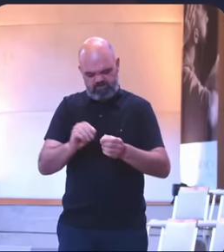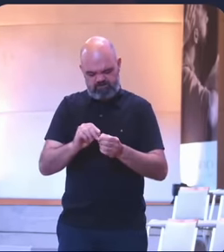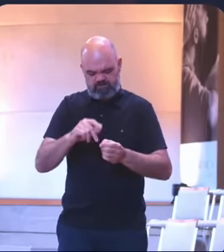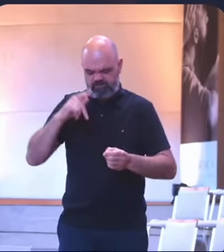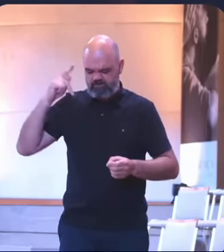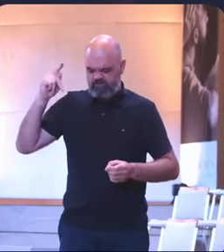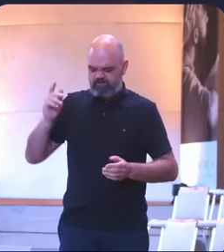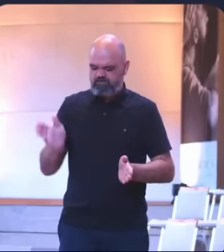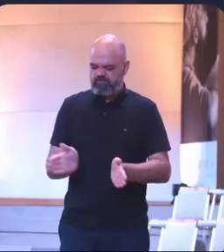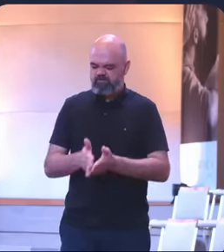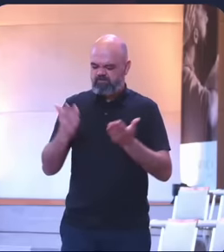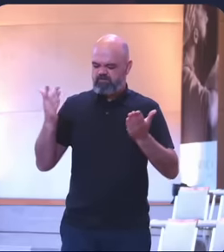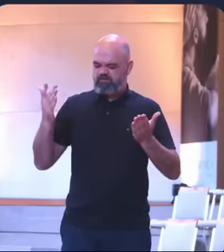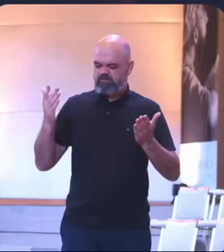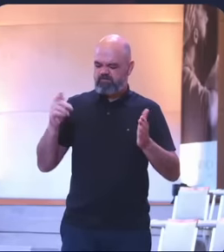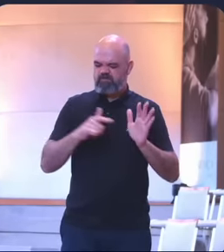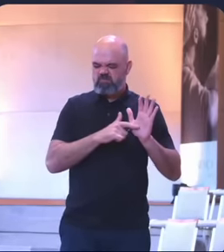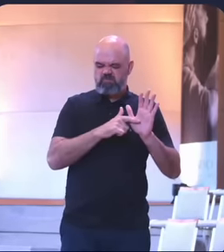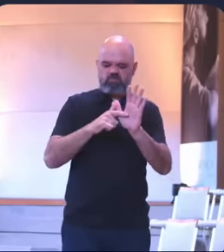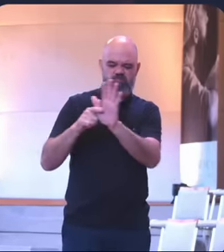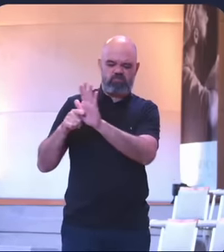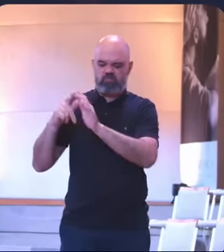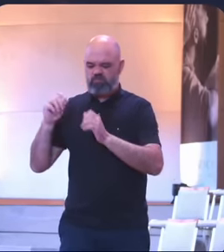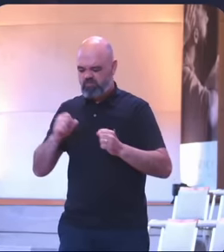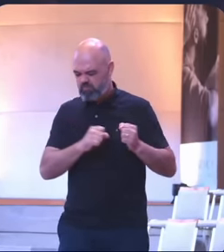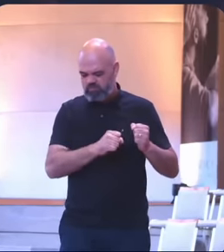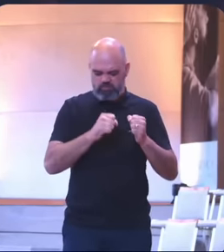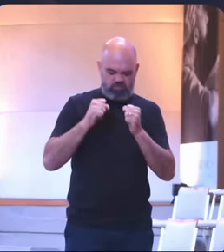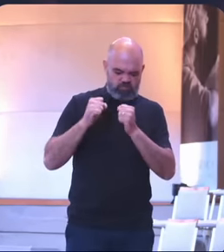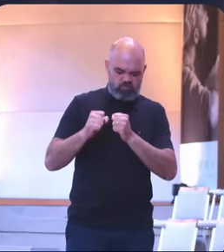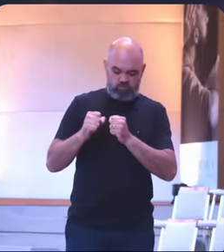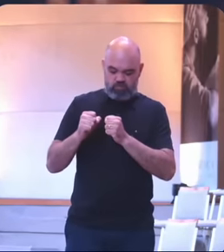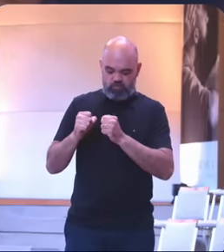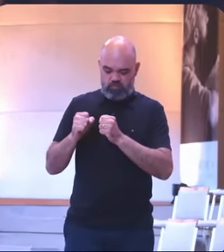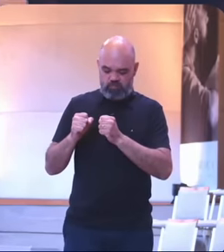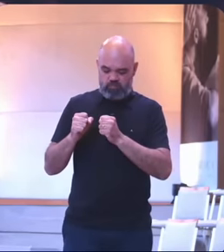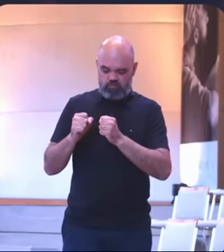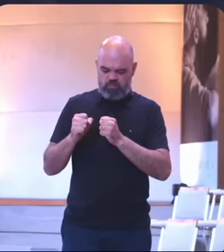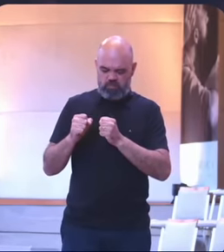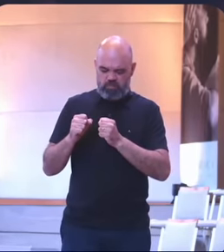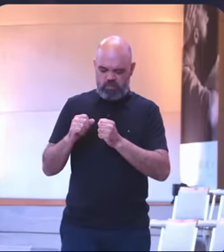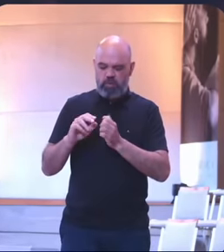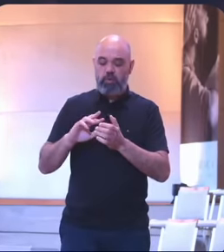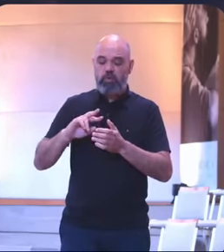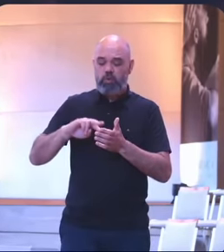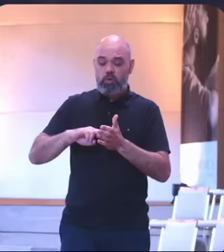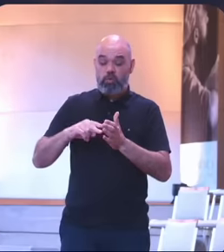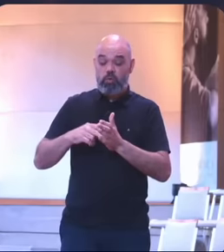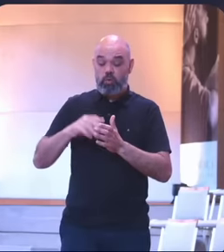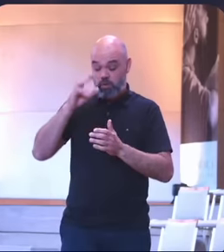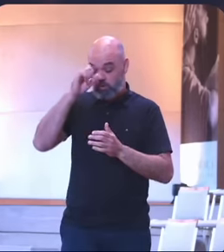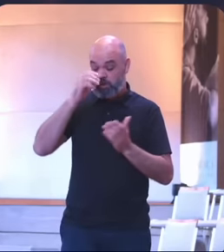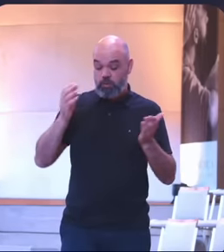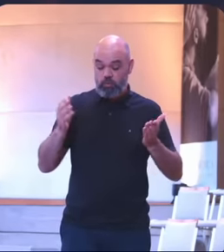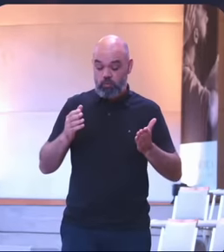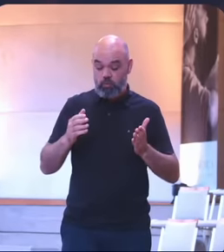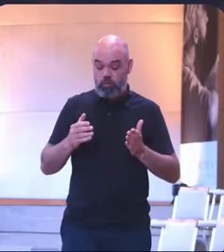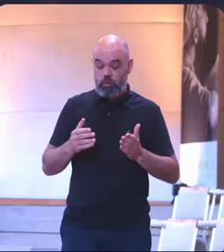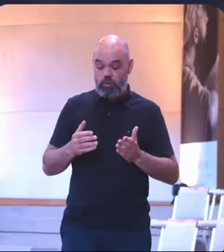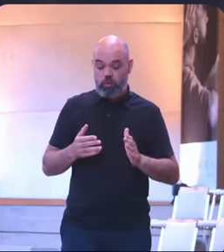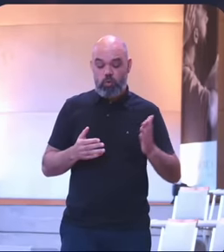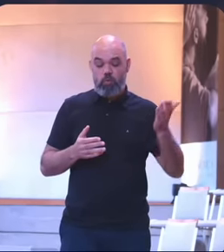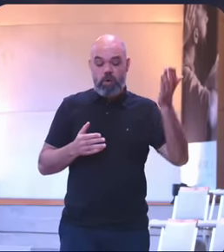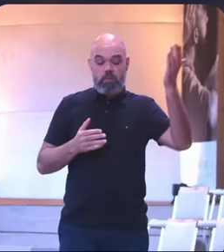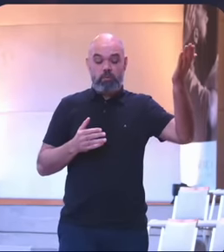milagres, os teus sinais. E que como aprendemos hoje, com uma mão nós recebamos, com a outra nós continuemos